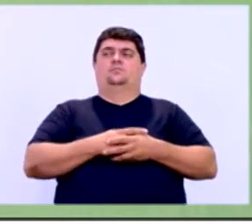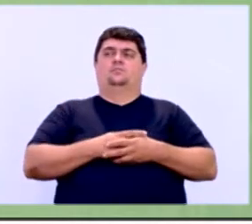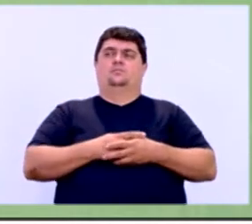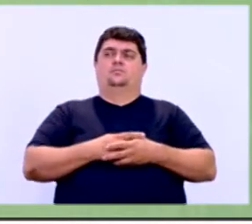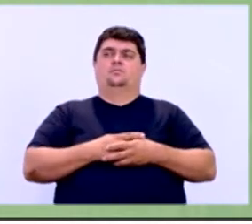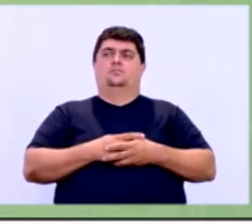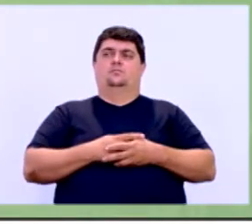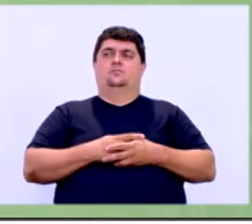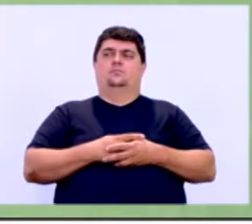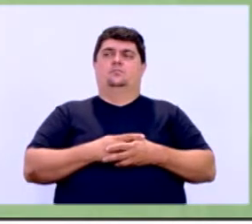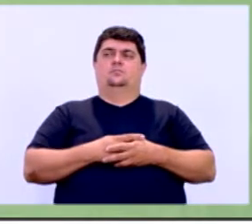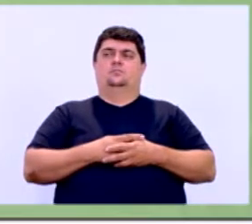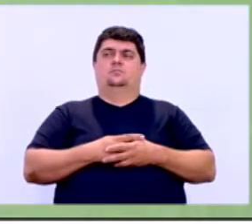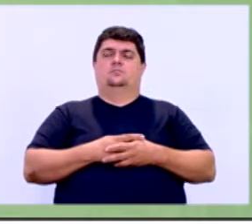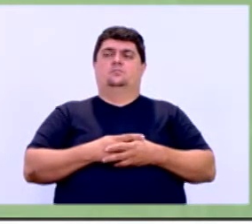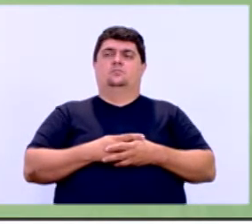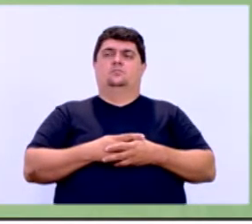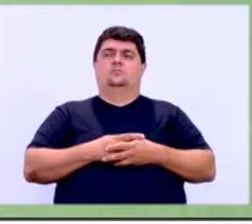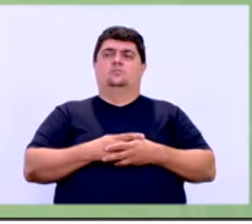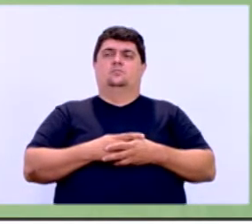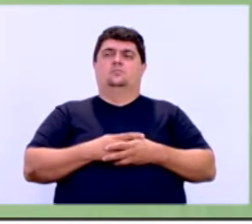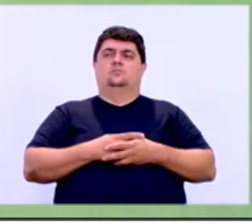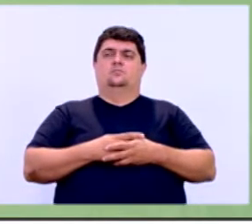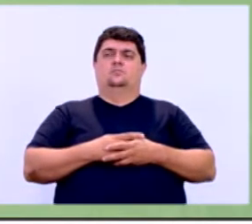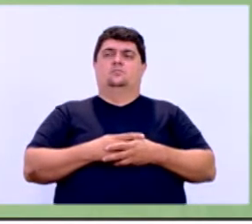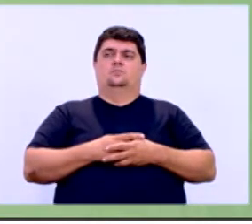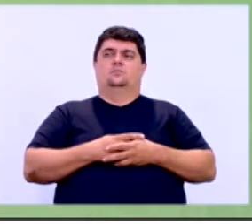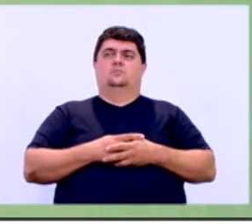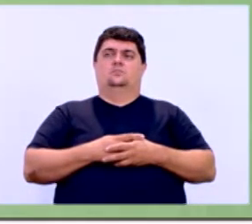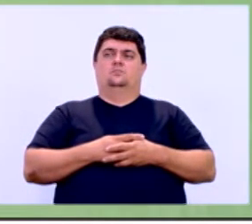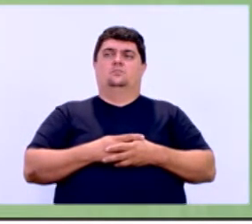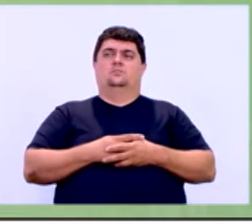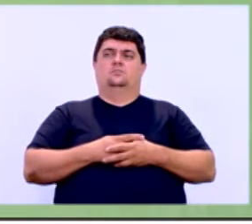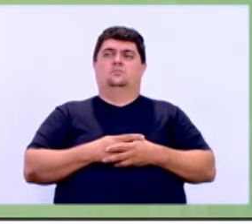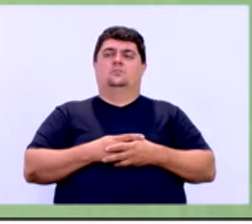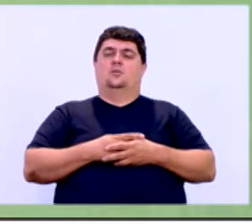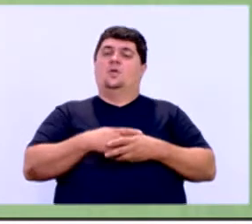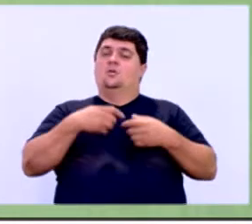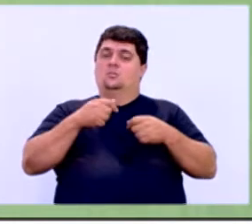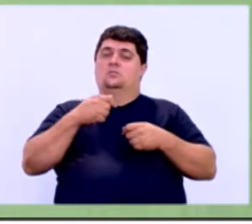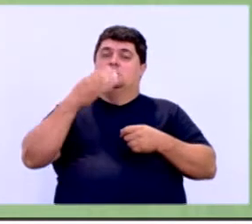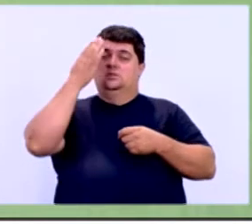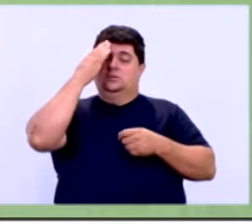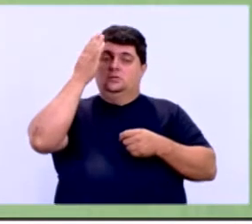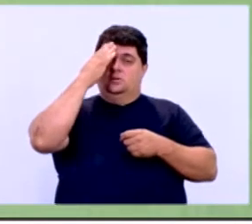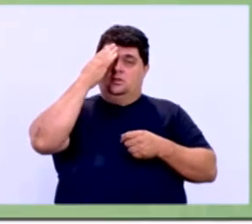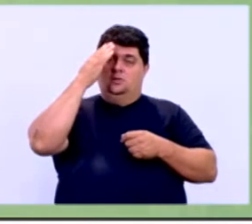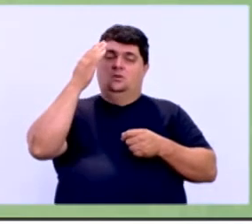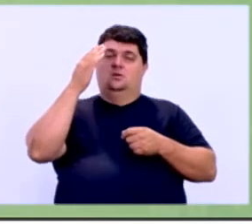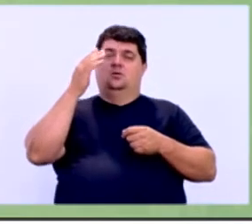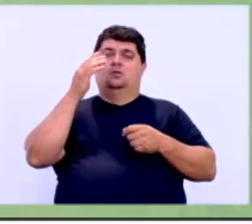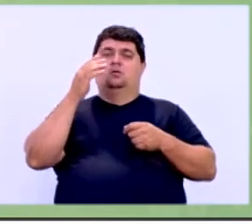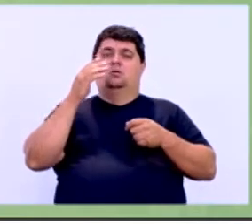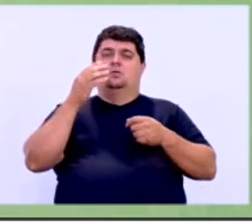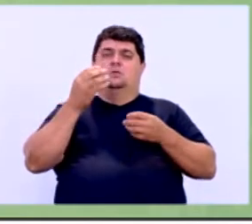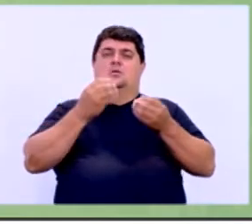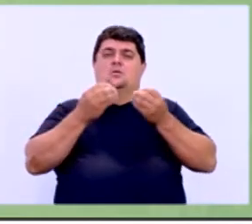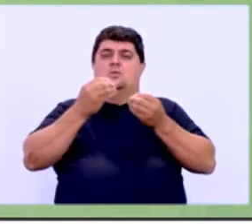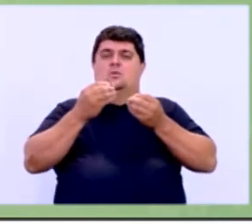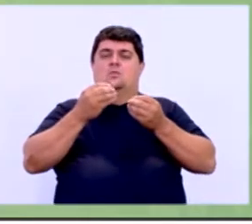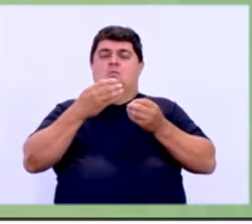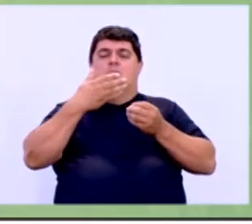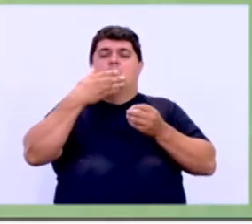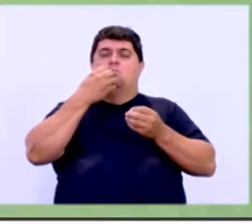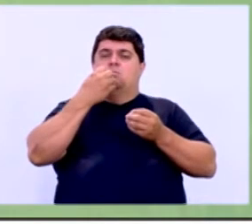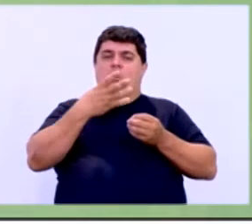para buscar esse financiamento. Né? Agora, é óbvio que o gestor financeiro ele precisa entender e coletar, né, ponderar o que é